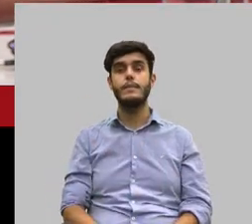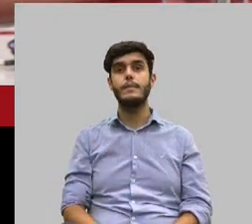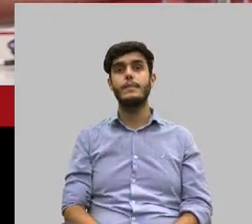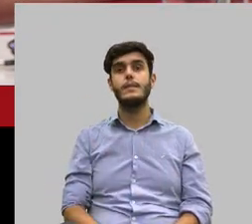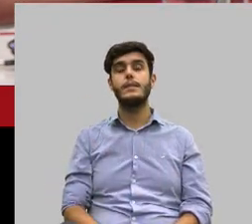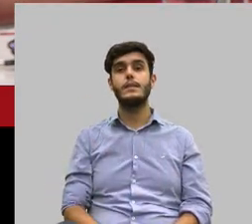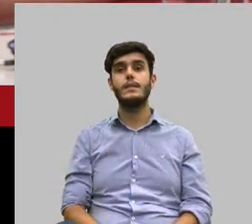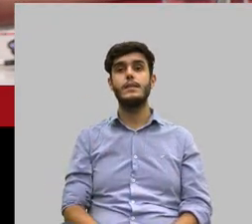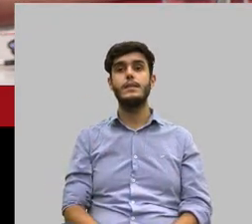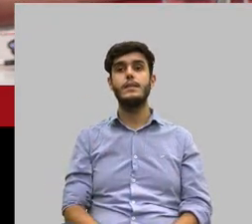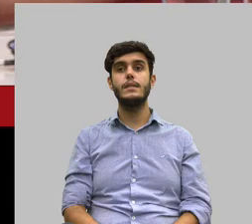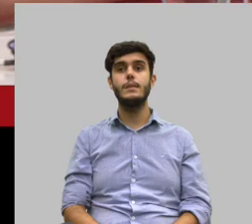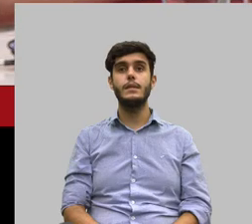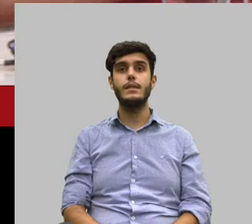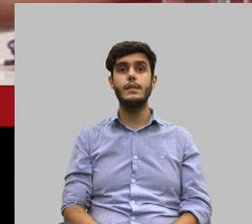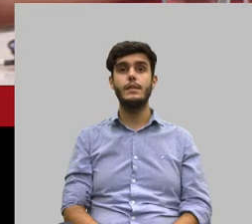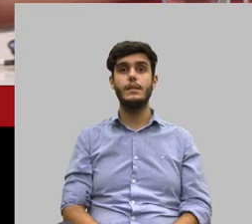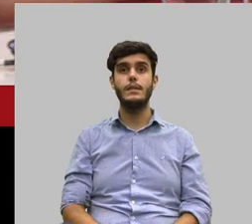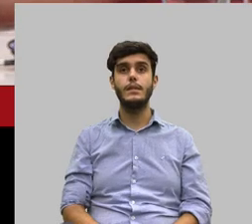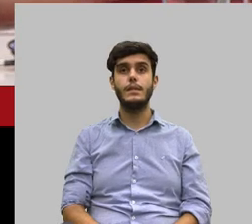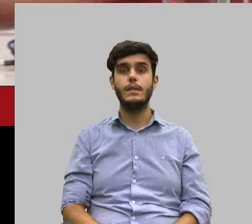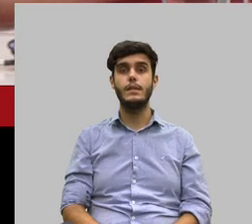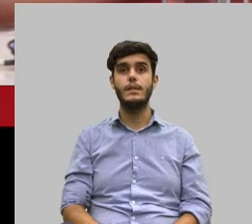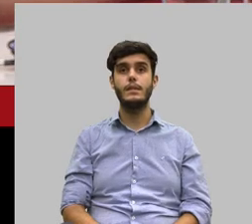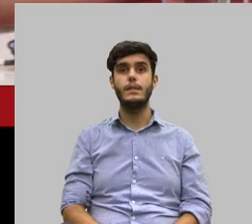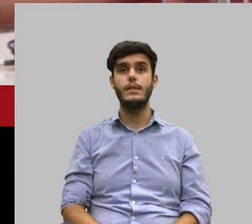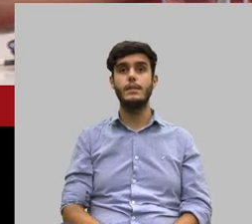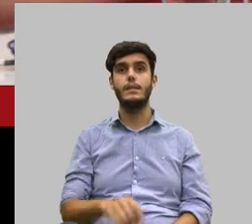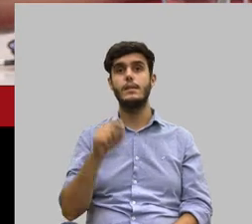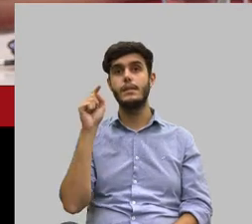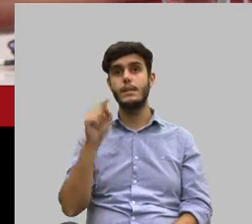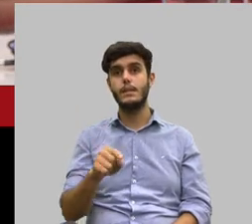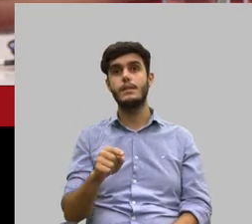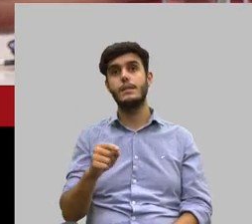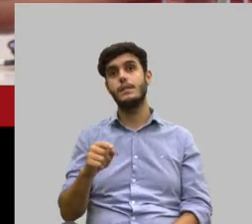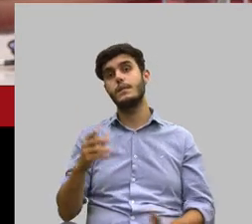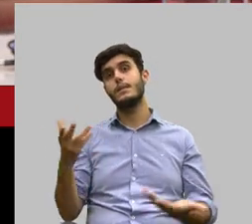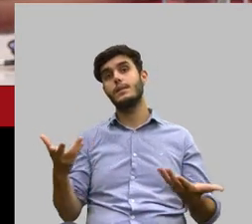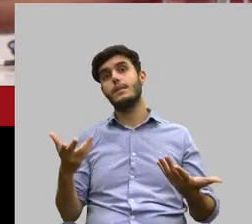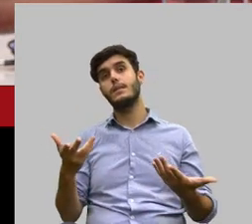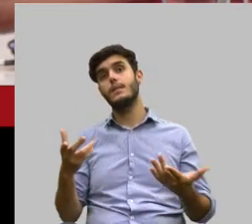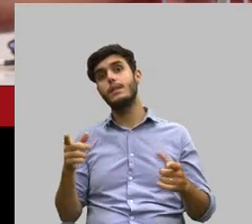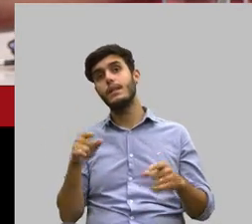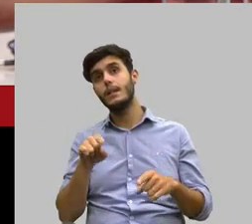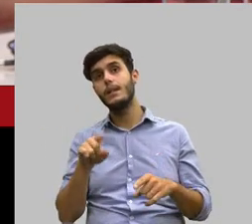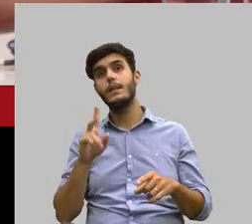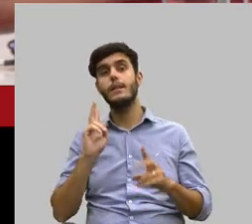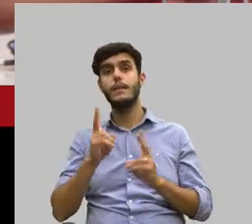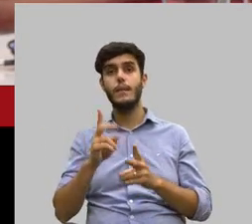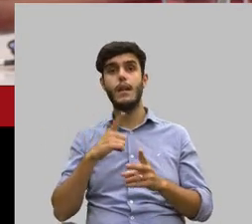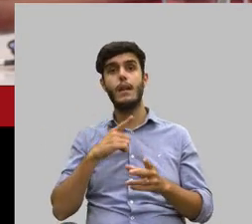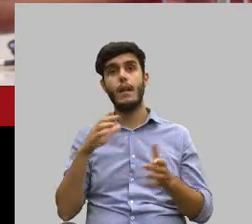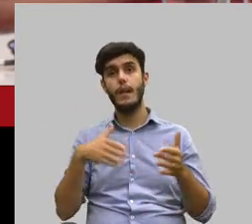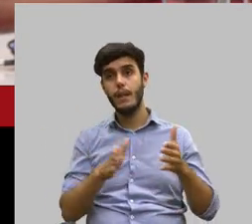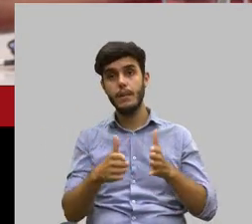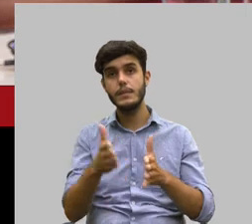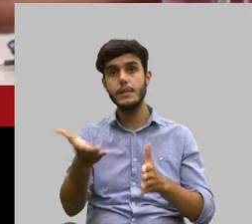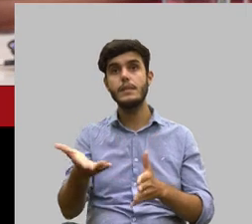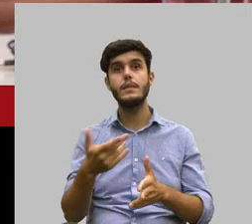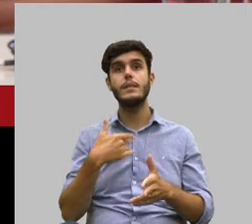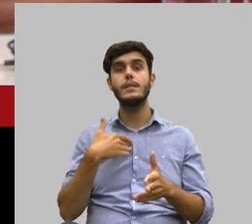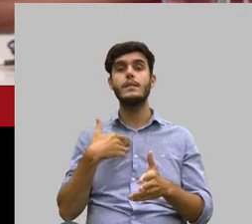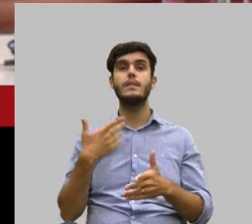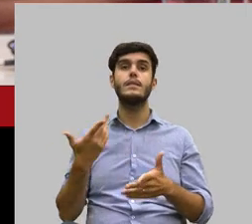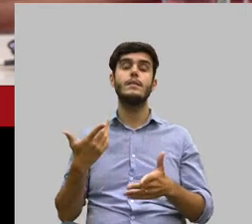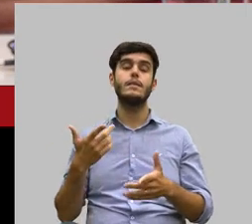chefia na instituição é que Quem determina o rumo é quem guia é quem que aponta o caminho então eu sou muito mais da